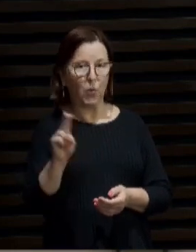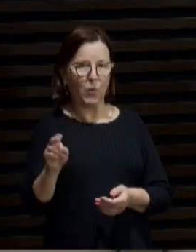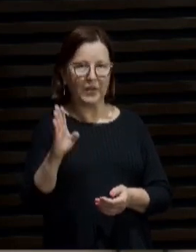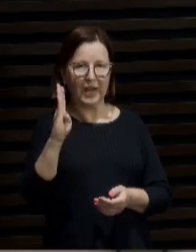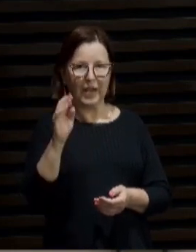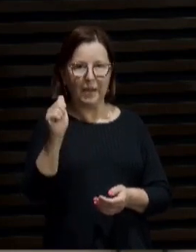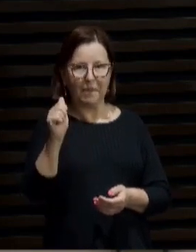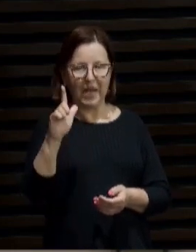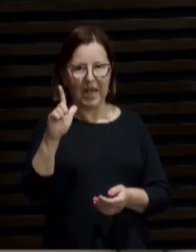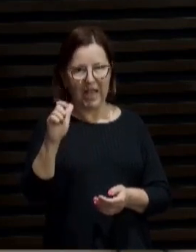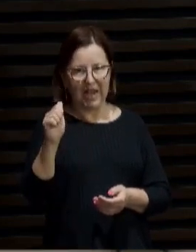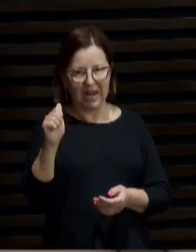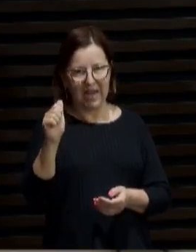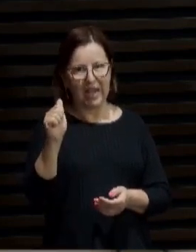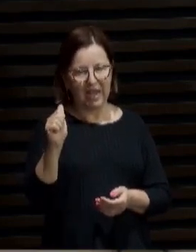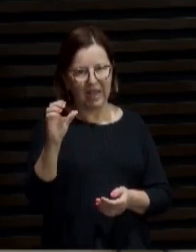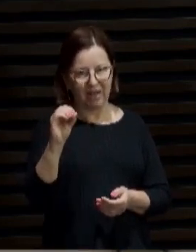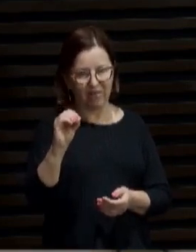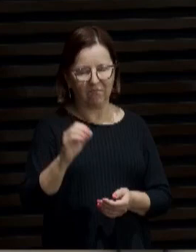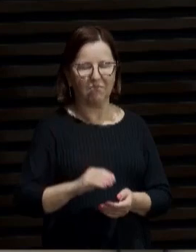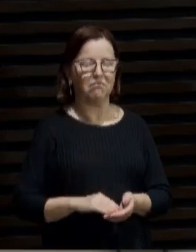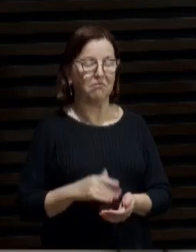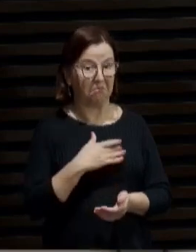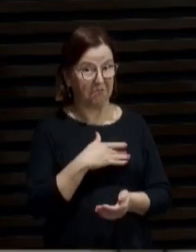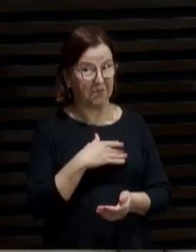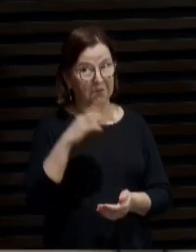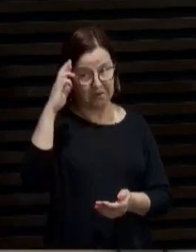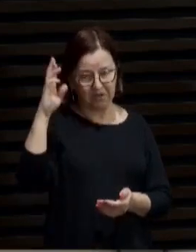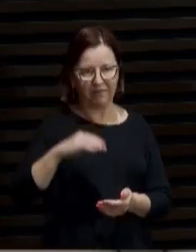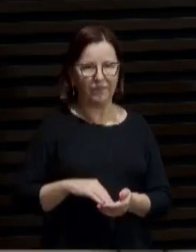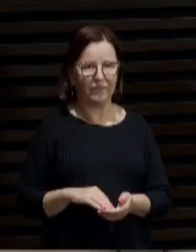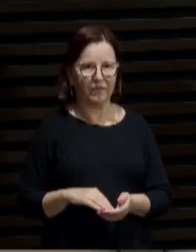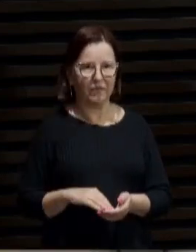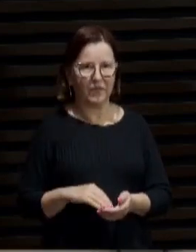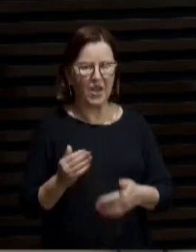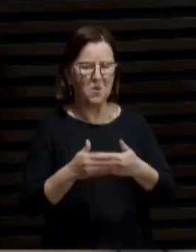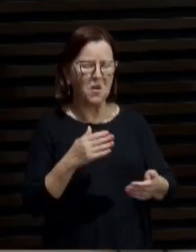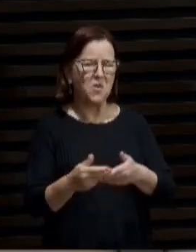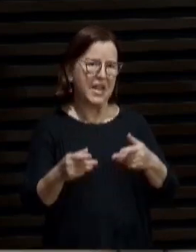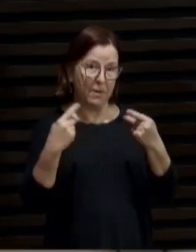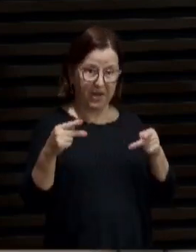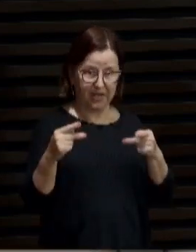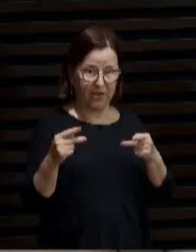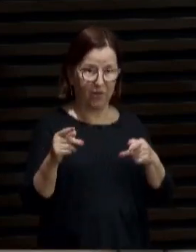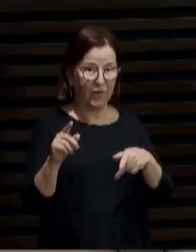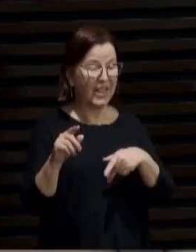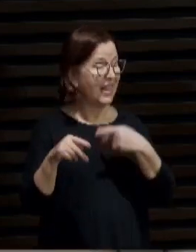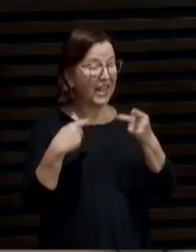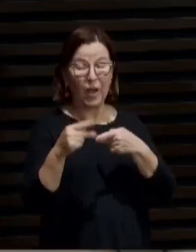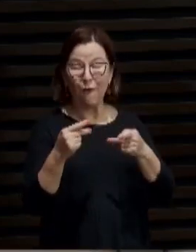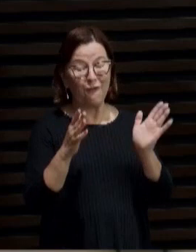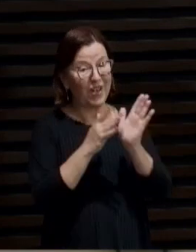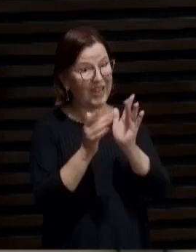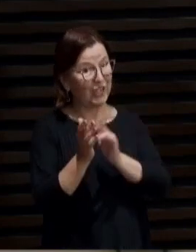Misericórdia, meus irmãos. Qualquer pregação que não tem Jesus como o centro, qualquer